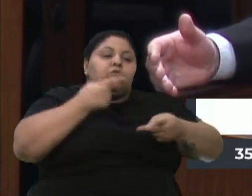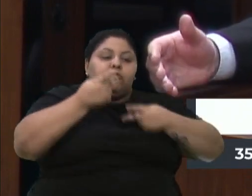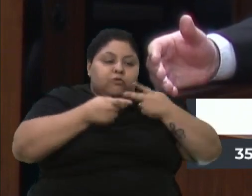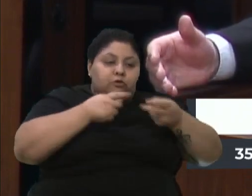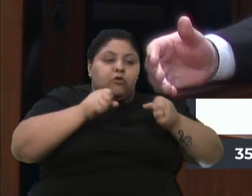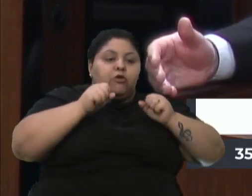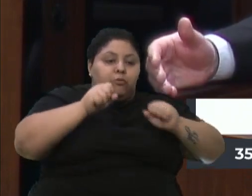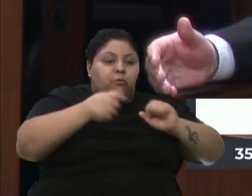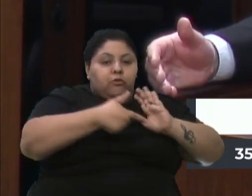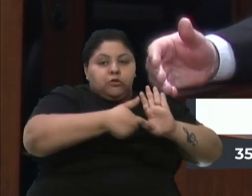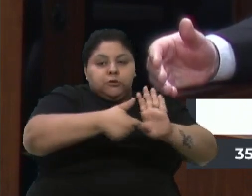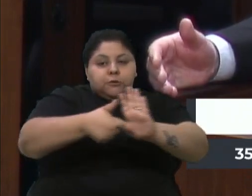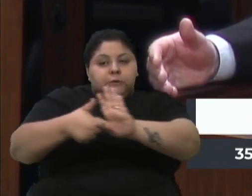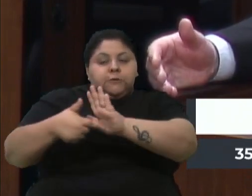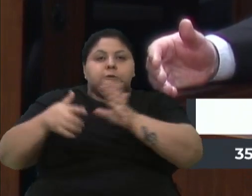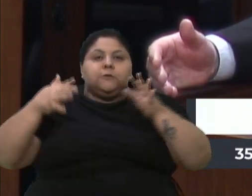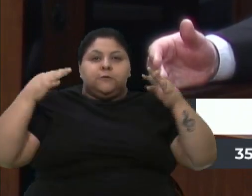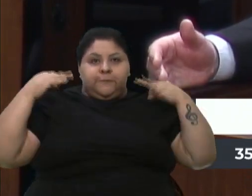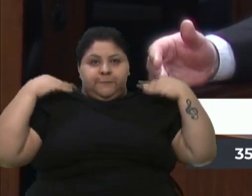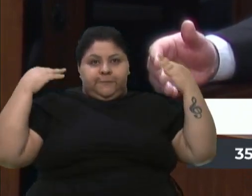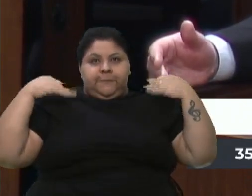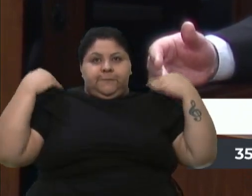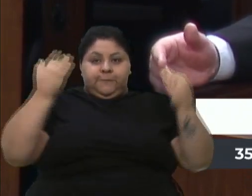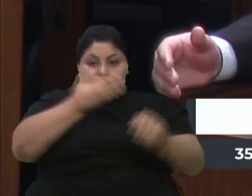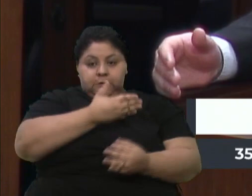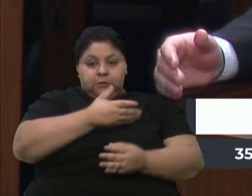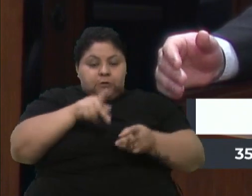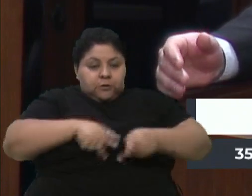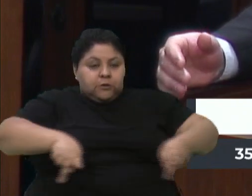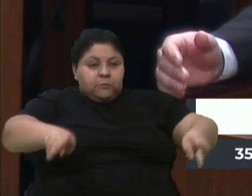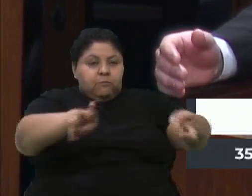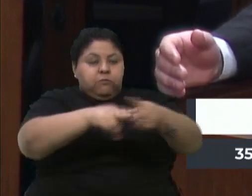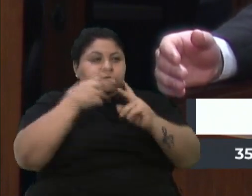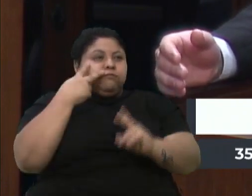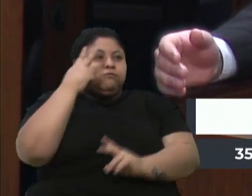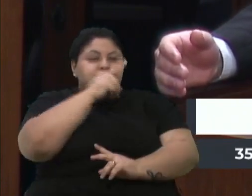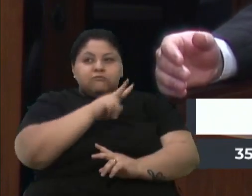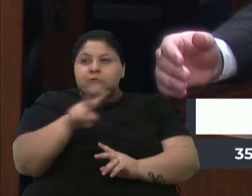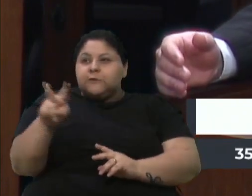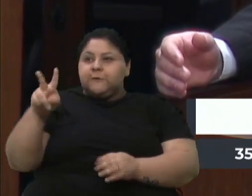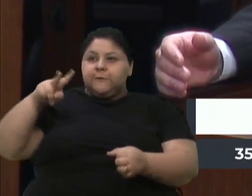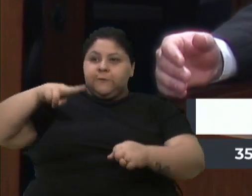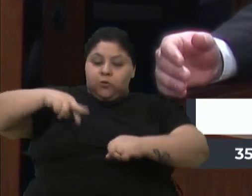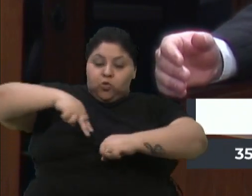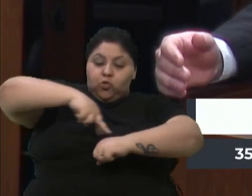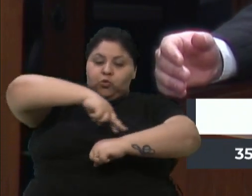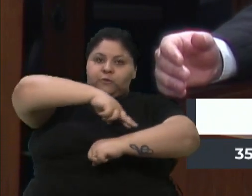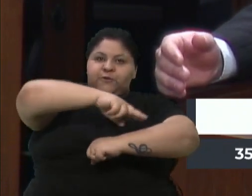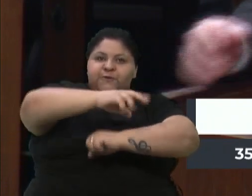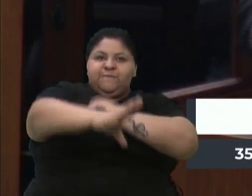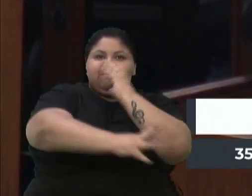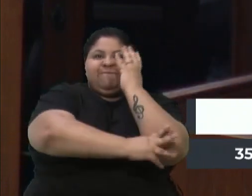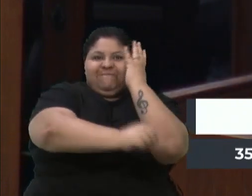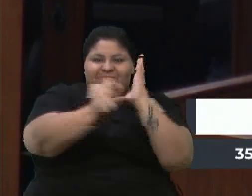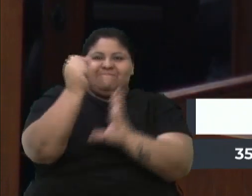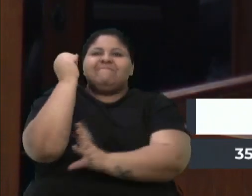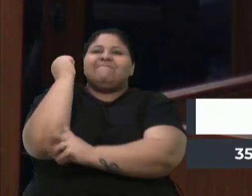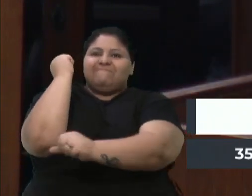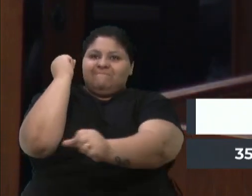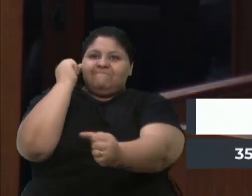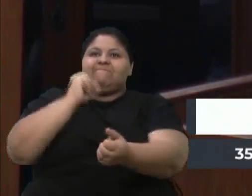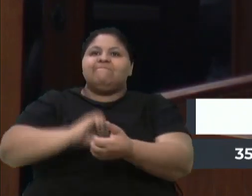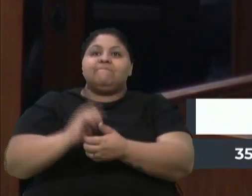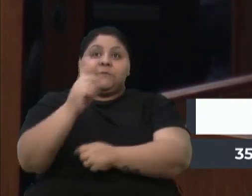divulgar o turismo para aquele público que vai estar ali assistindo o desfile. No dia 21/9,